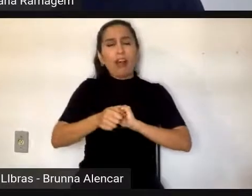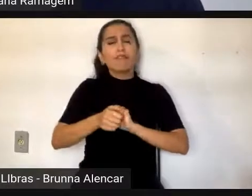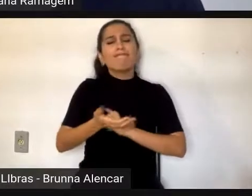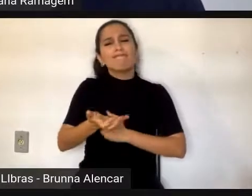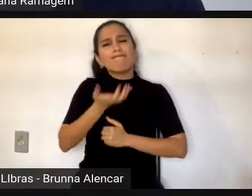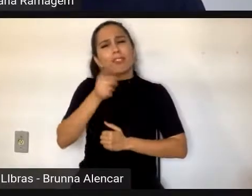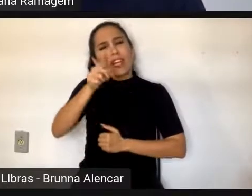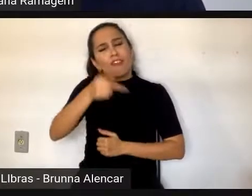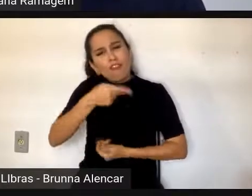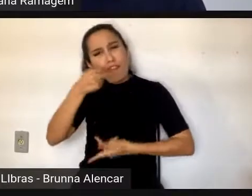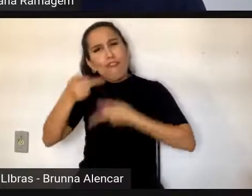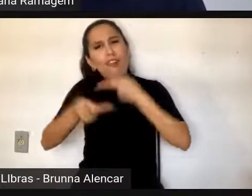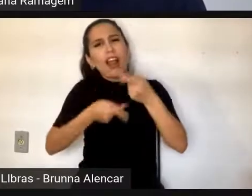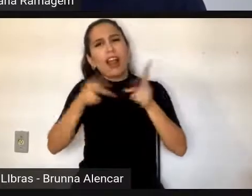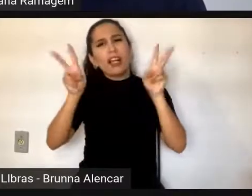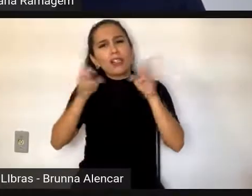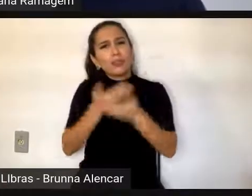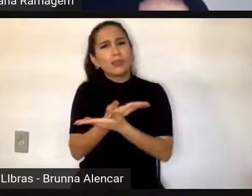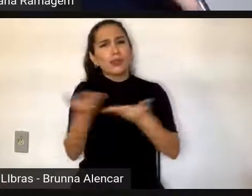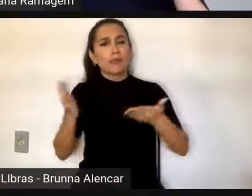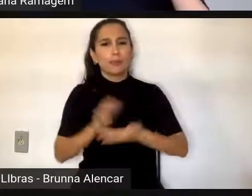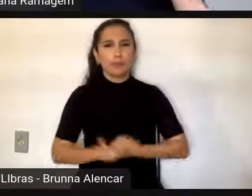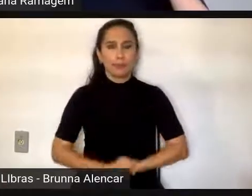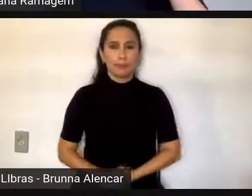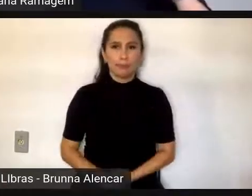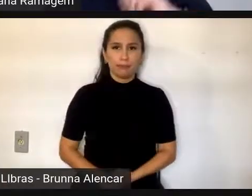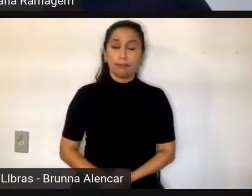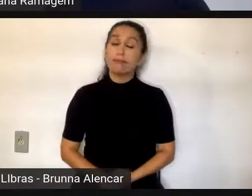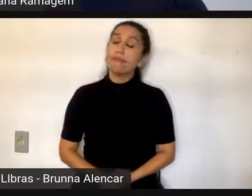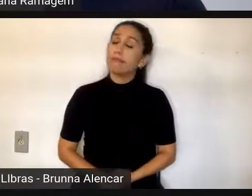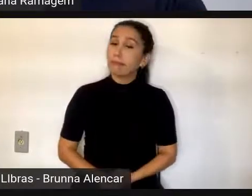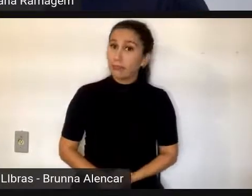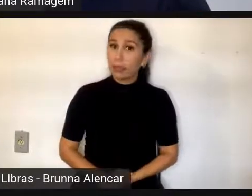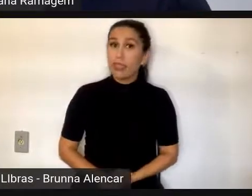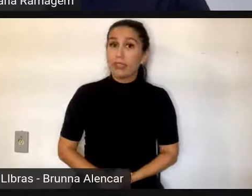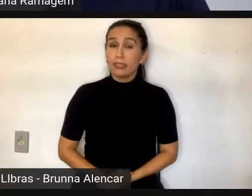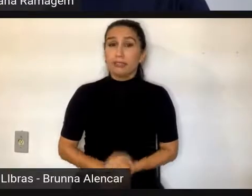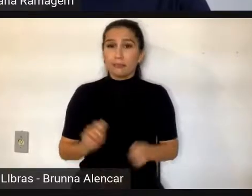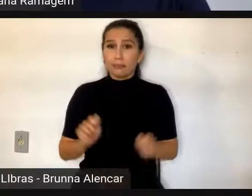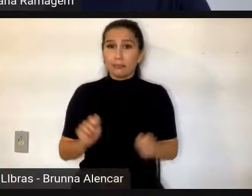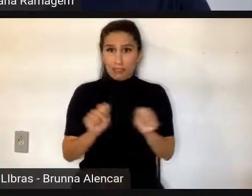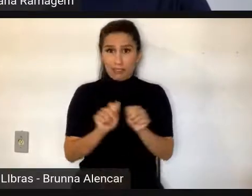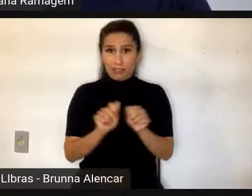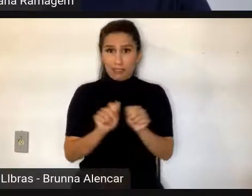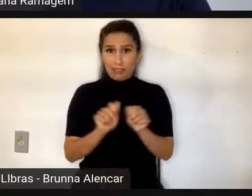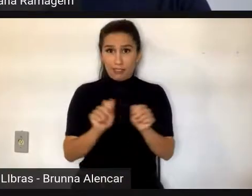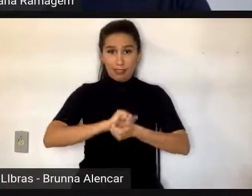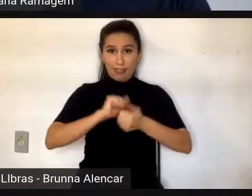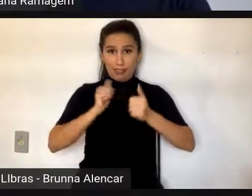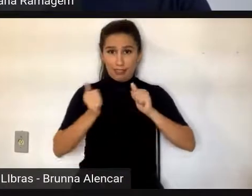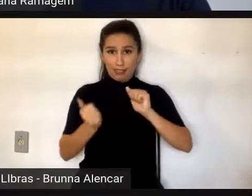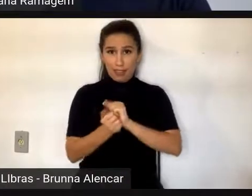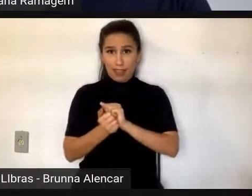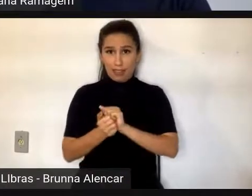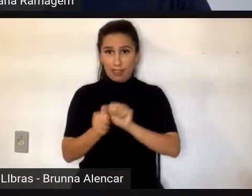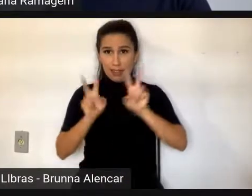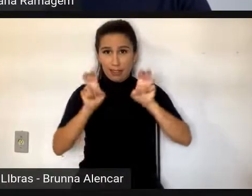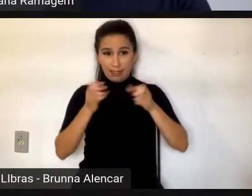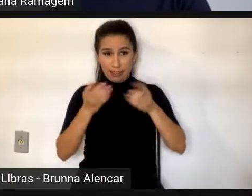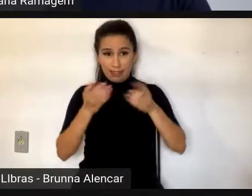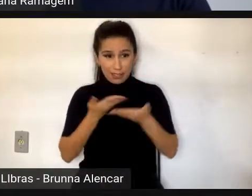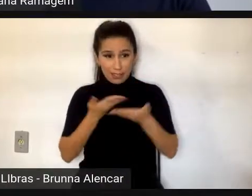tendência. Pessoal, para fazer uma adaptação com esse material que a Eliana acabou de